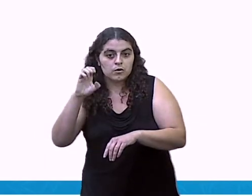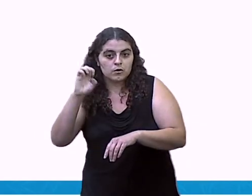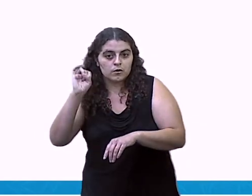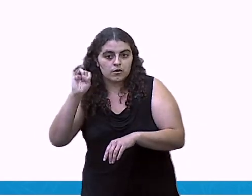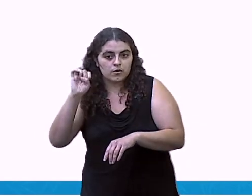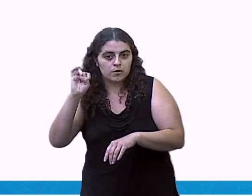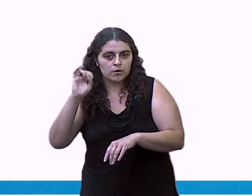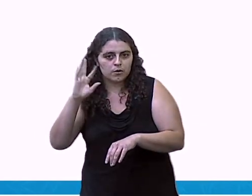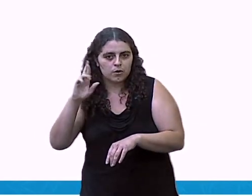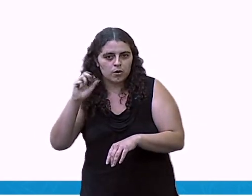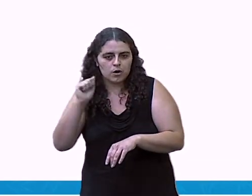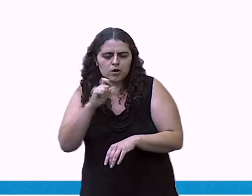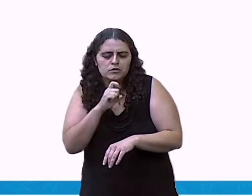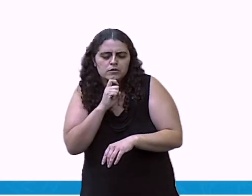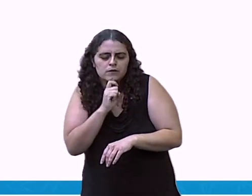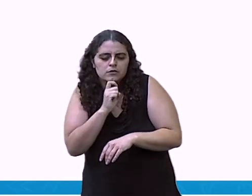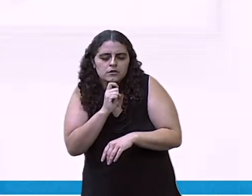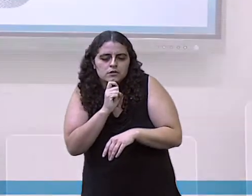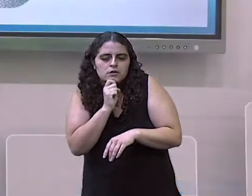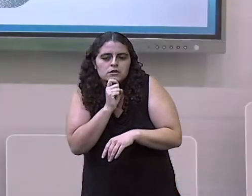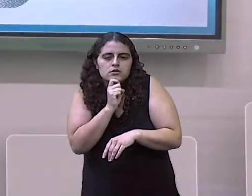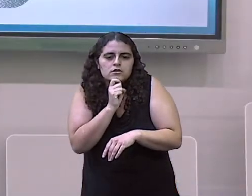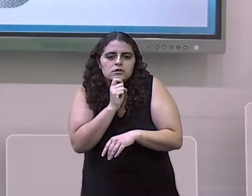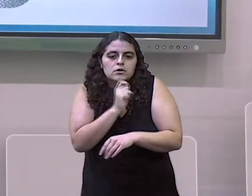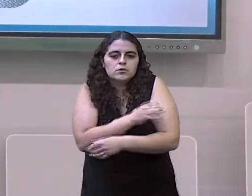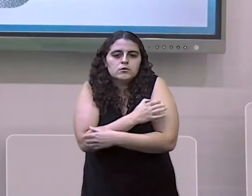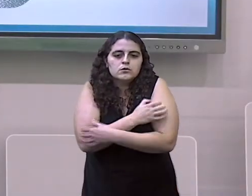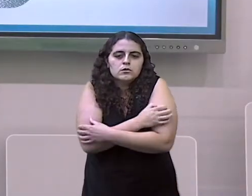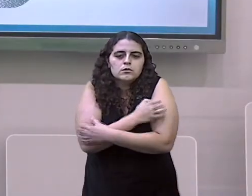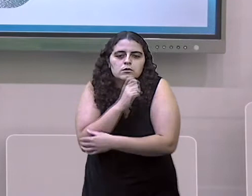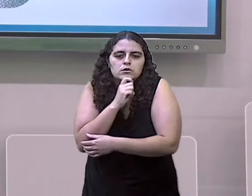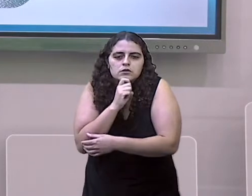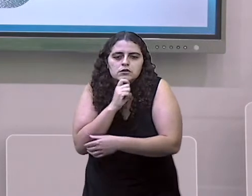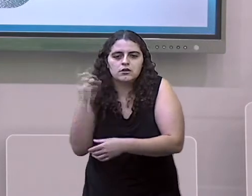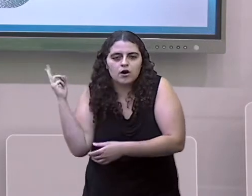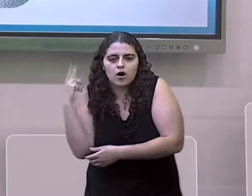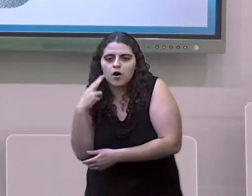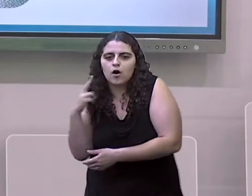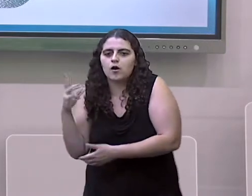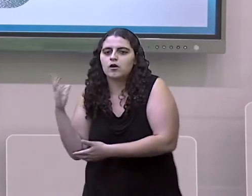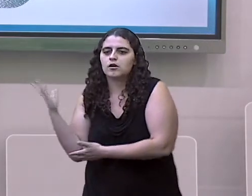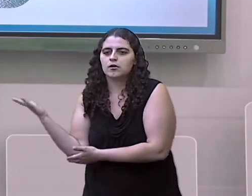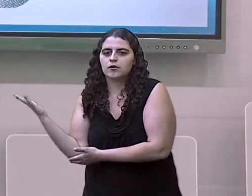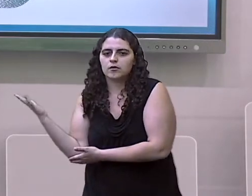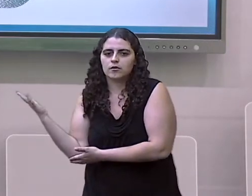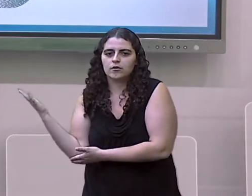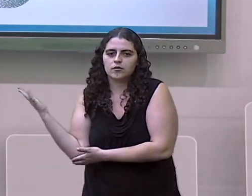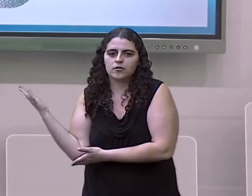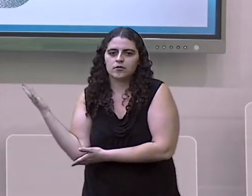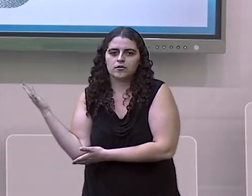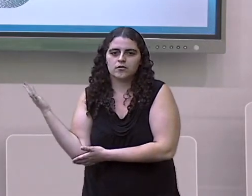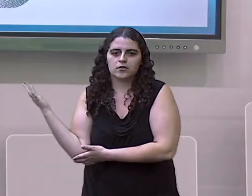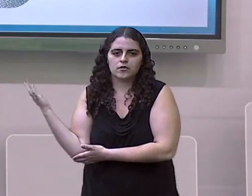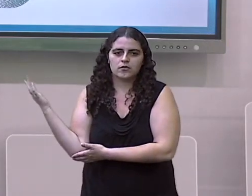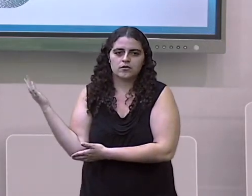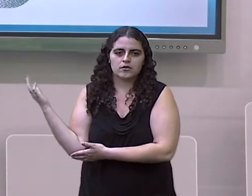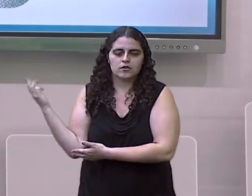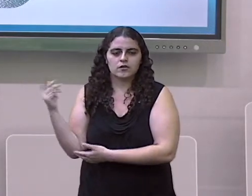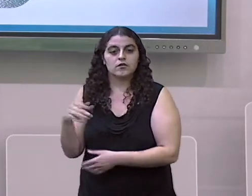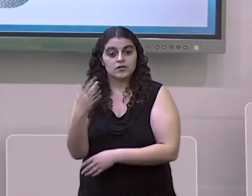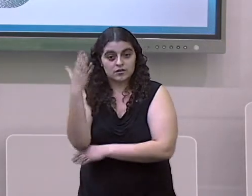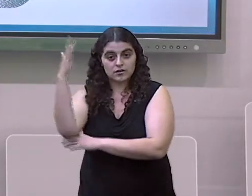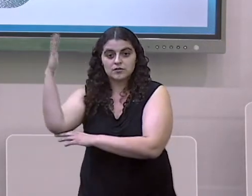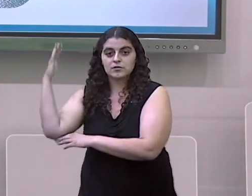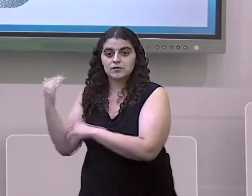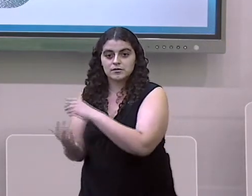aí, onde formam as geleiras, que nos lugares muito frios, que estão aí também identificados como os elementos